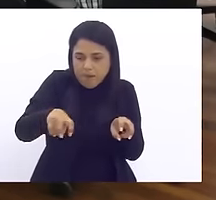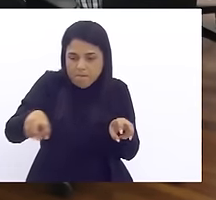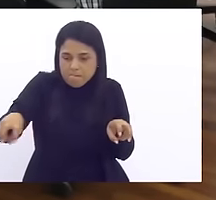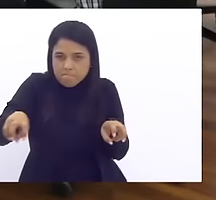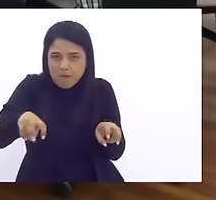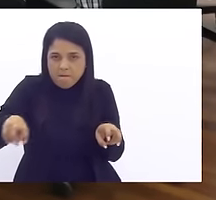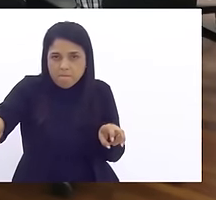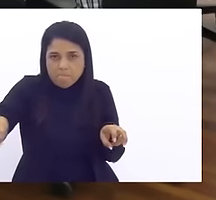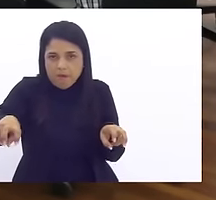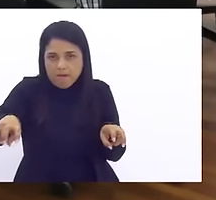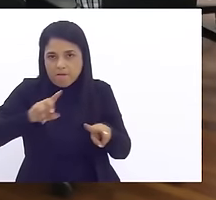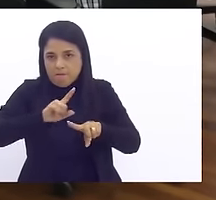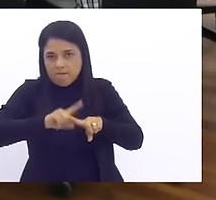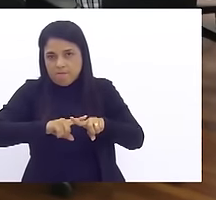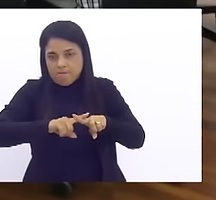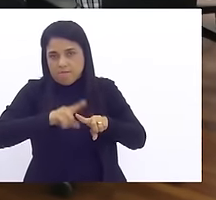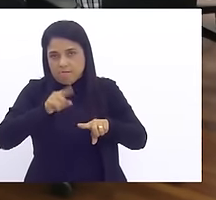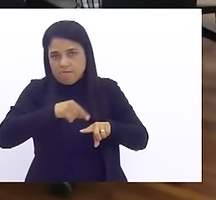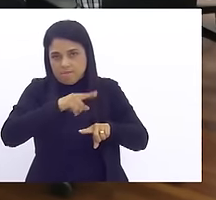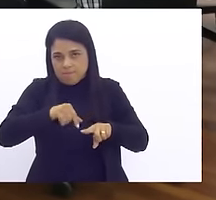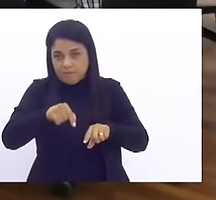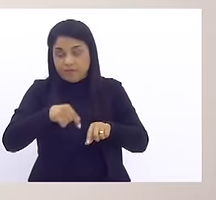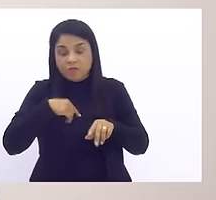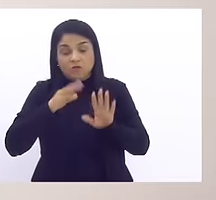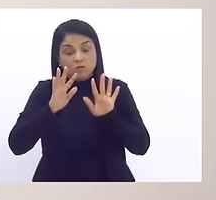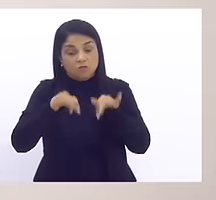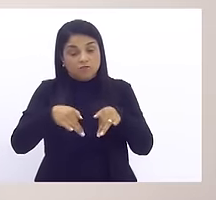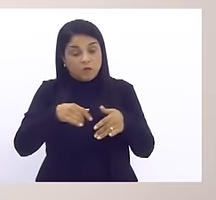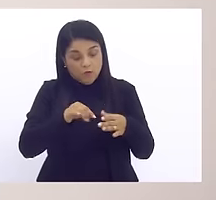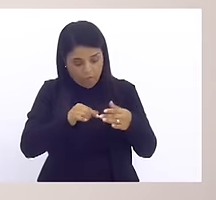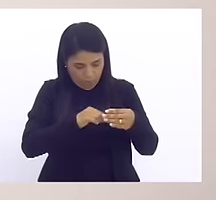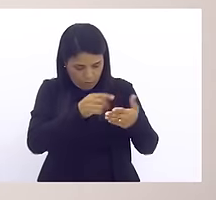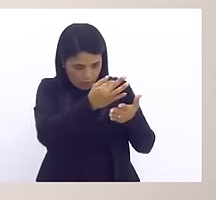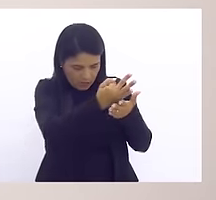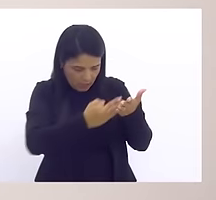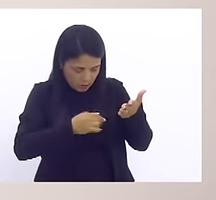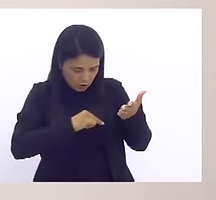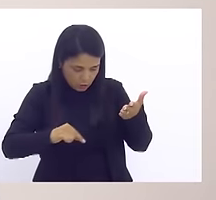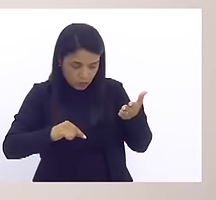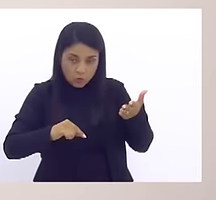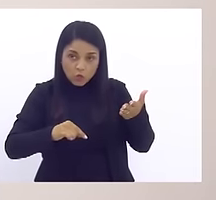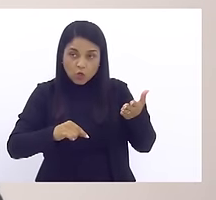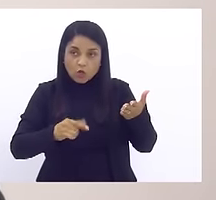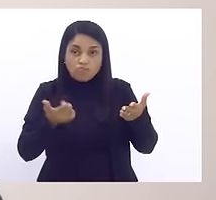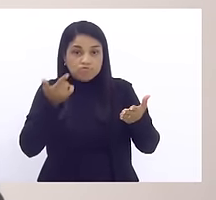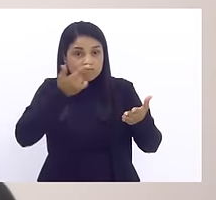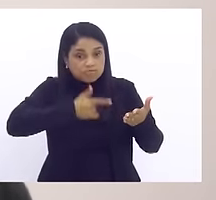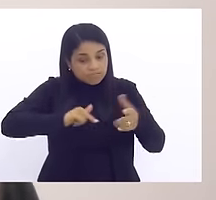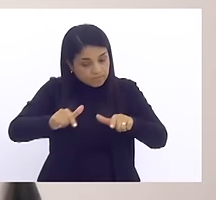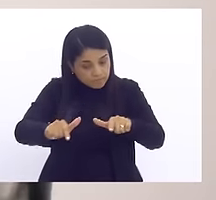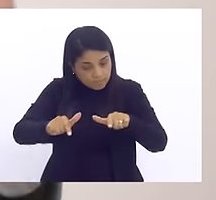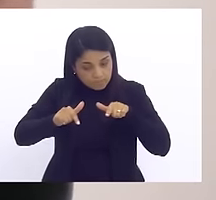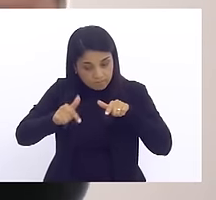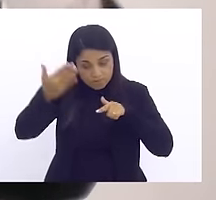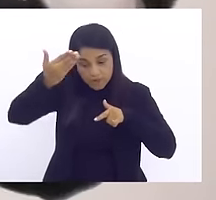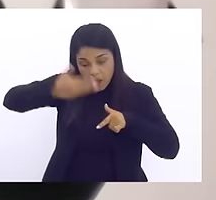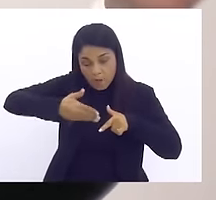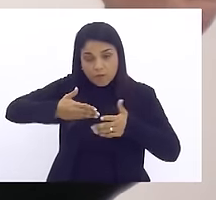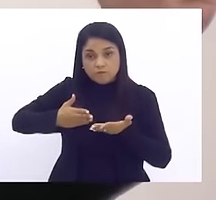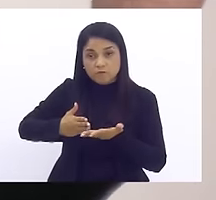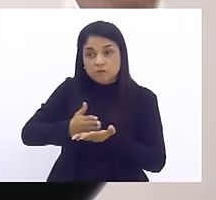no finalzinho da notificação ele coloca aqui ó considerando a nulidade do certificado de aprovação o que